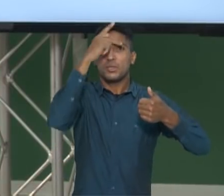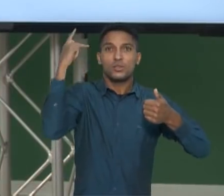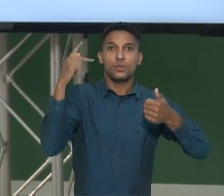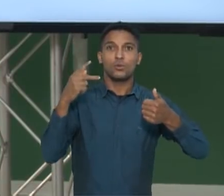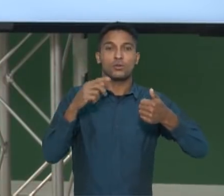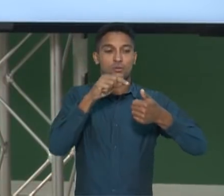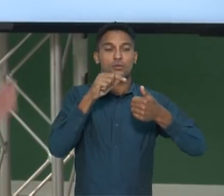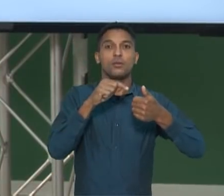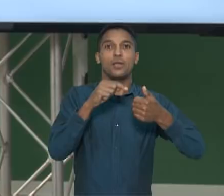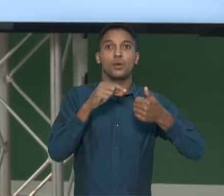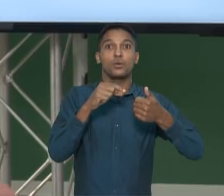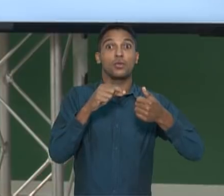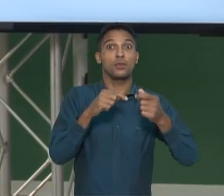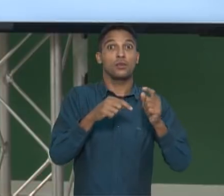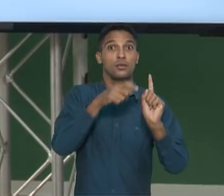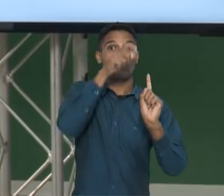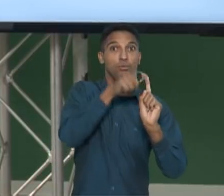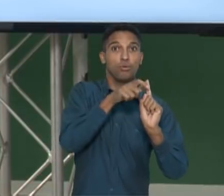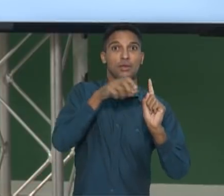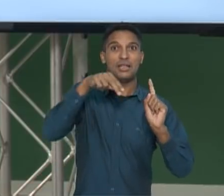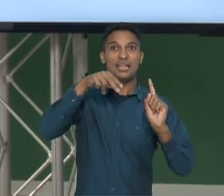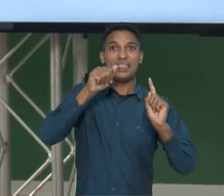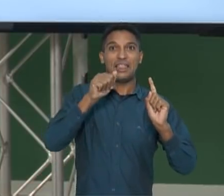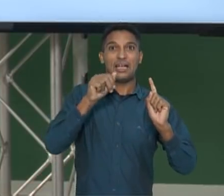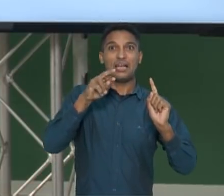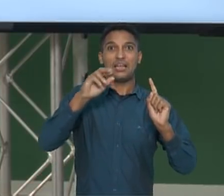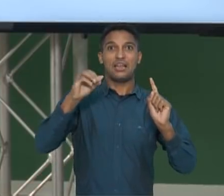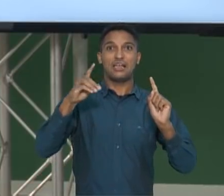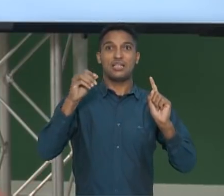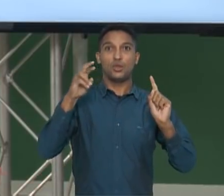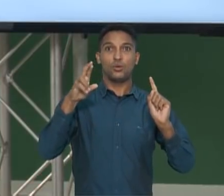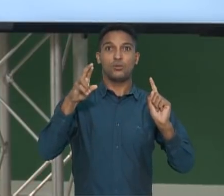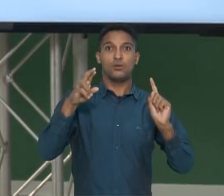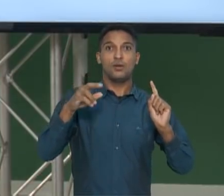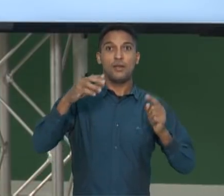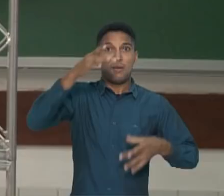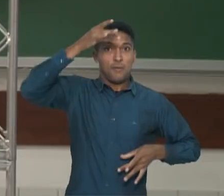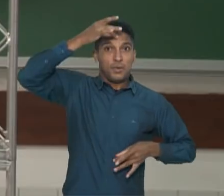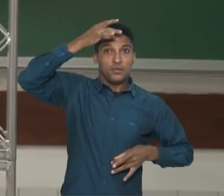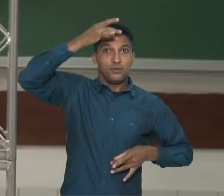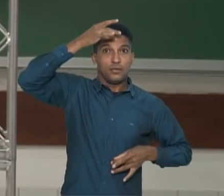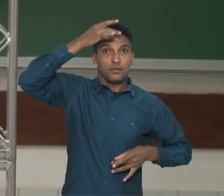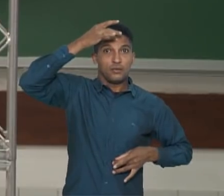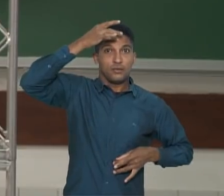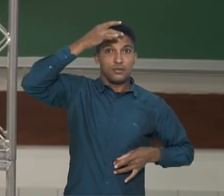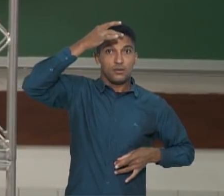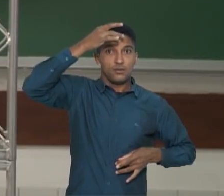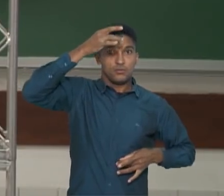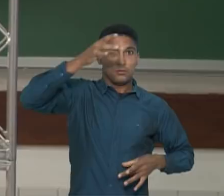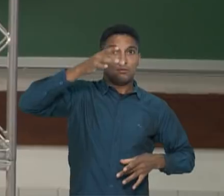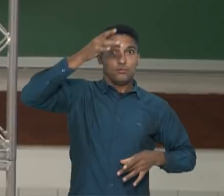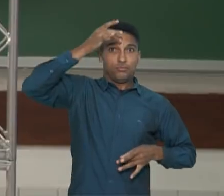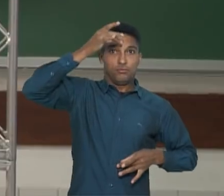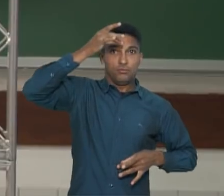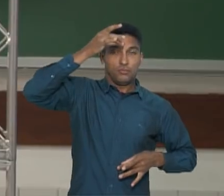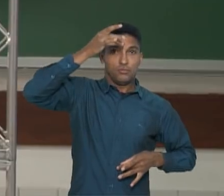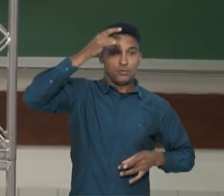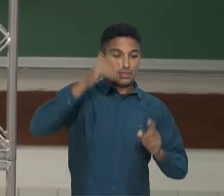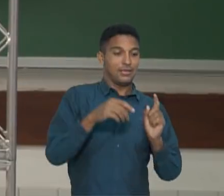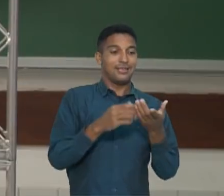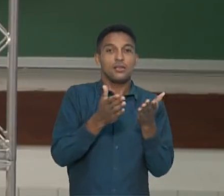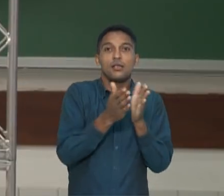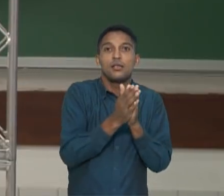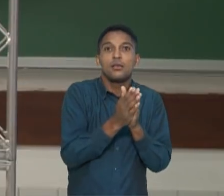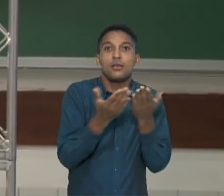tal do narrador personagem, ele participa dos acontecimentos. Se ele participa dos acontecimentos, então geralmente a gente tem os verbos